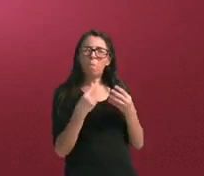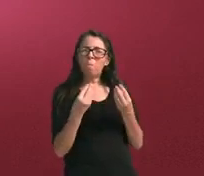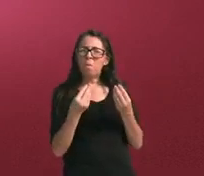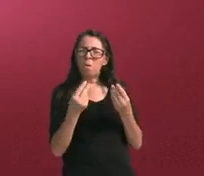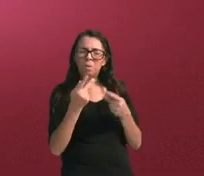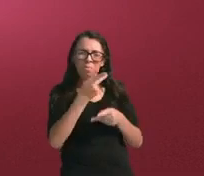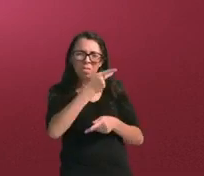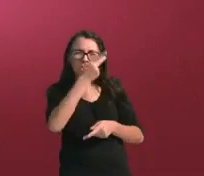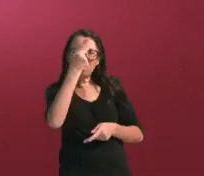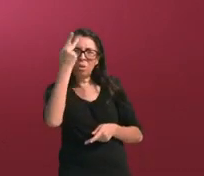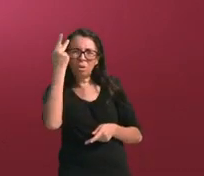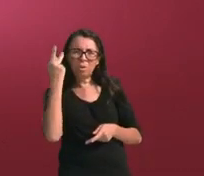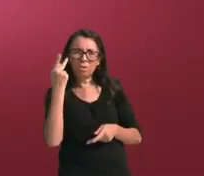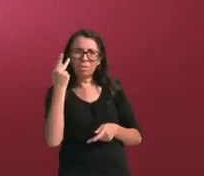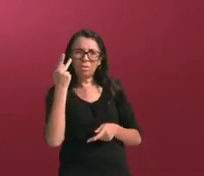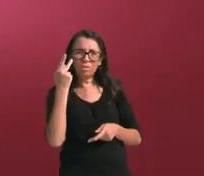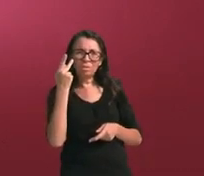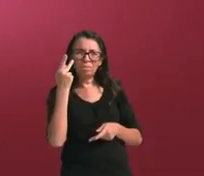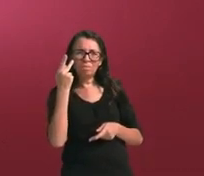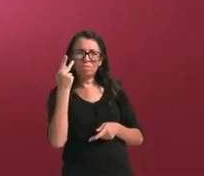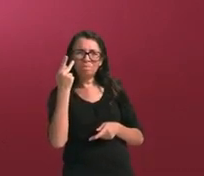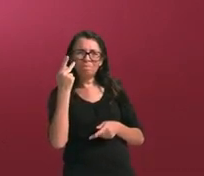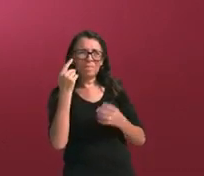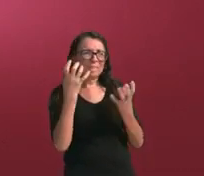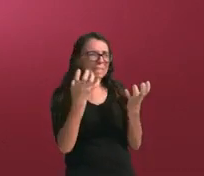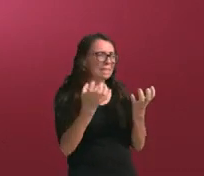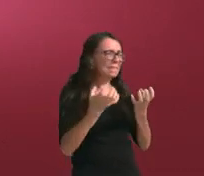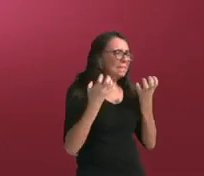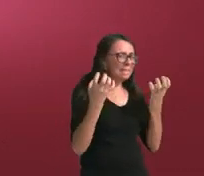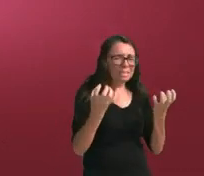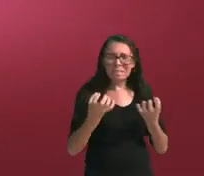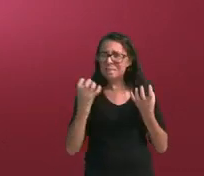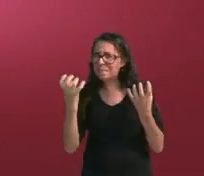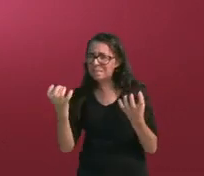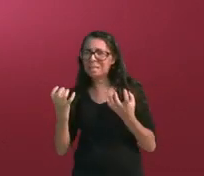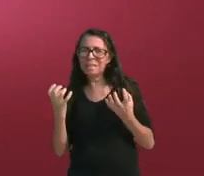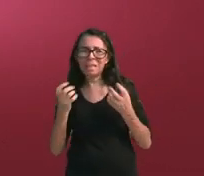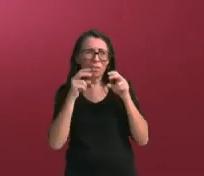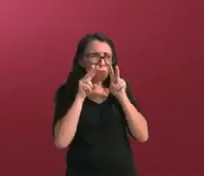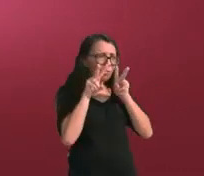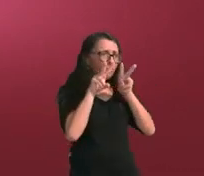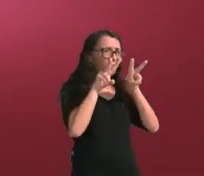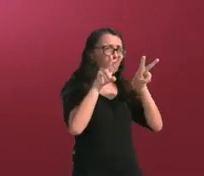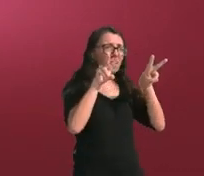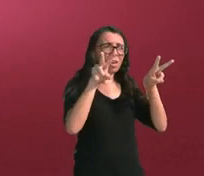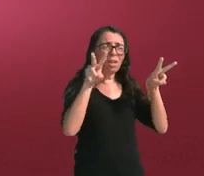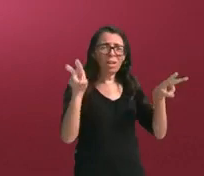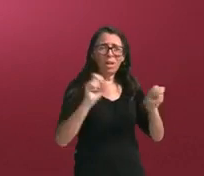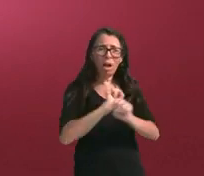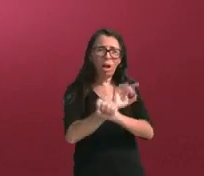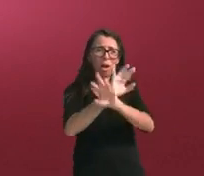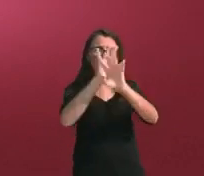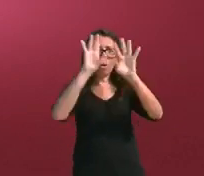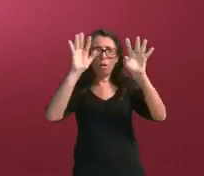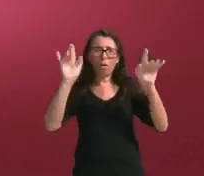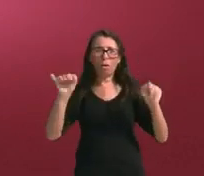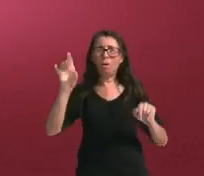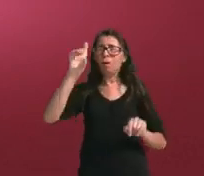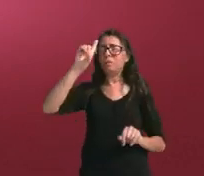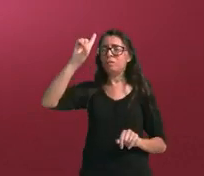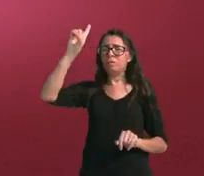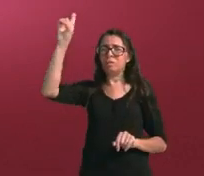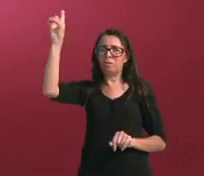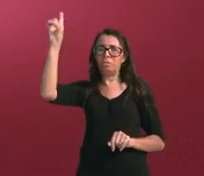Amados, bem-aventurados significa feliz. Felizes eram os discípulos